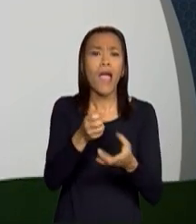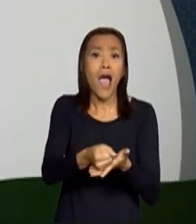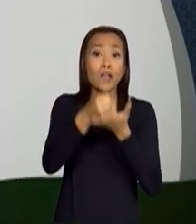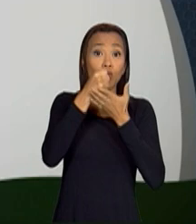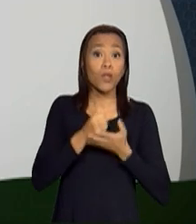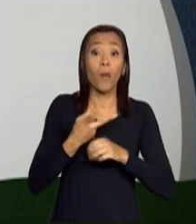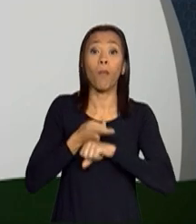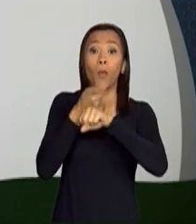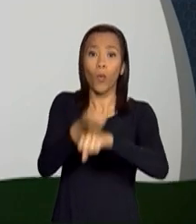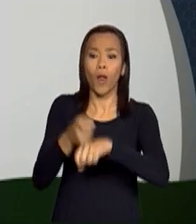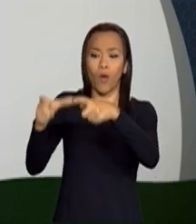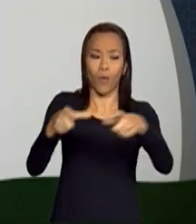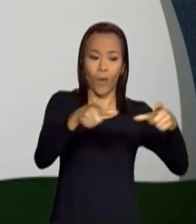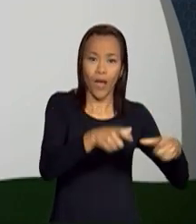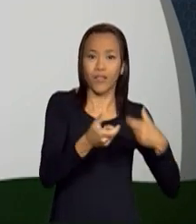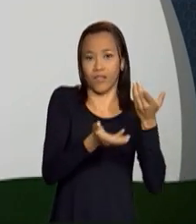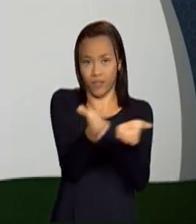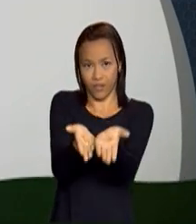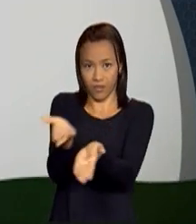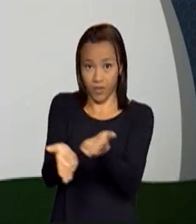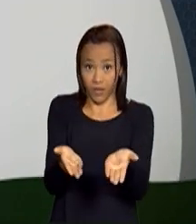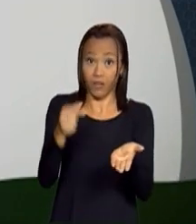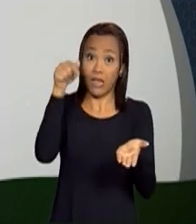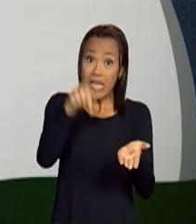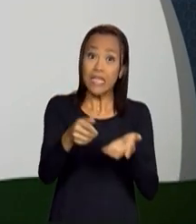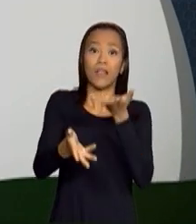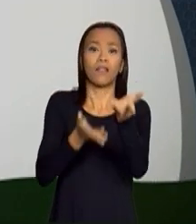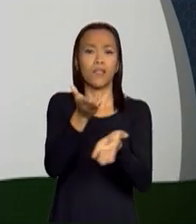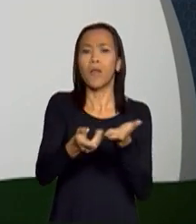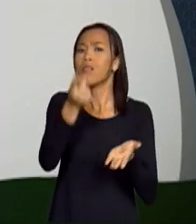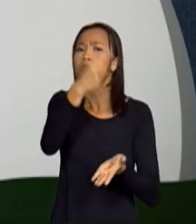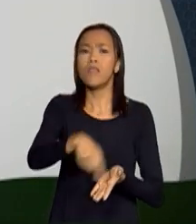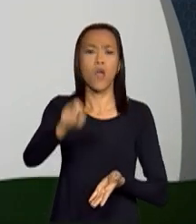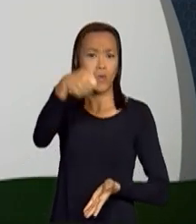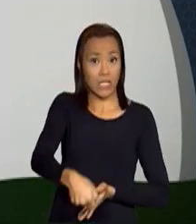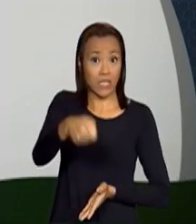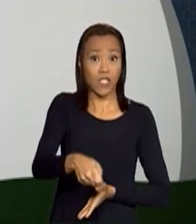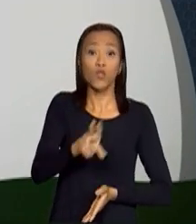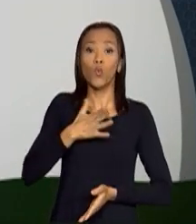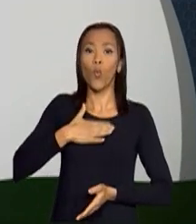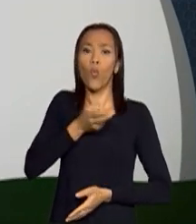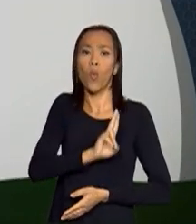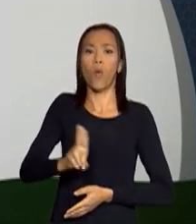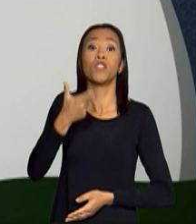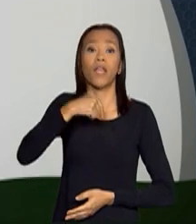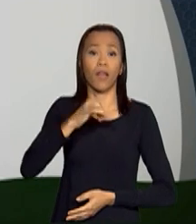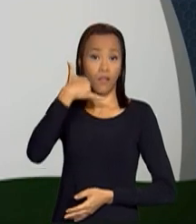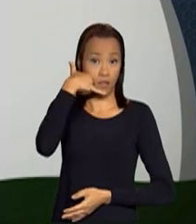para buscar locais de tratamento. O atendimento não exige a identificação de